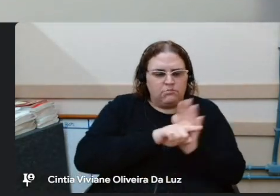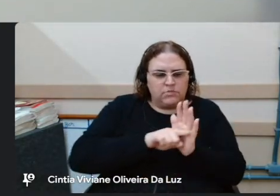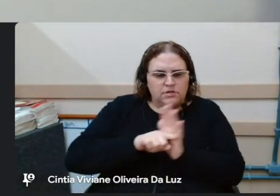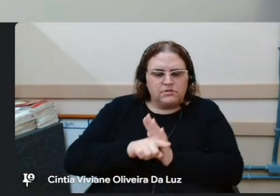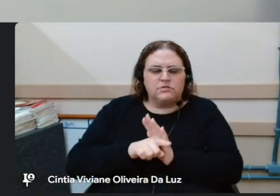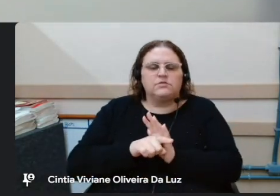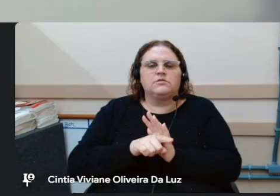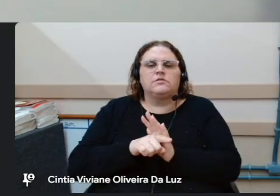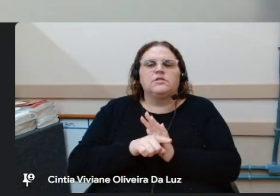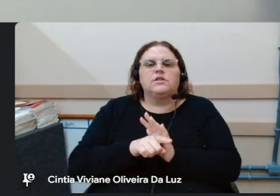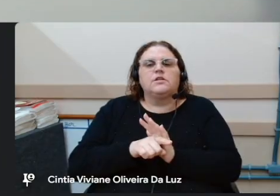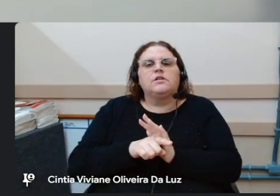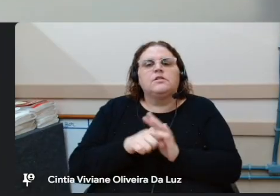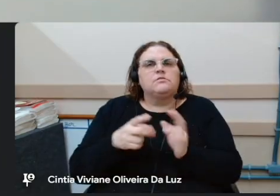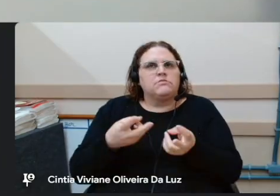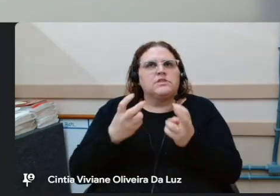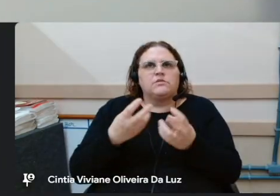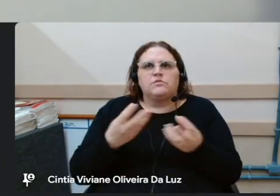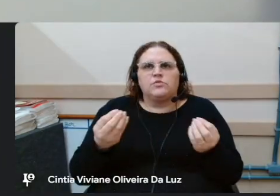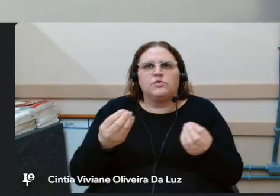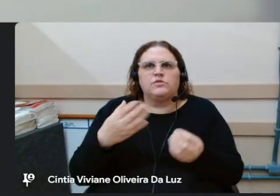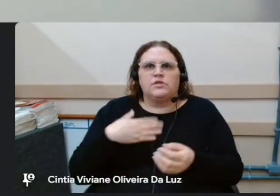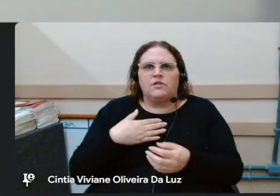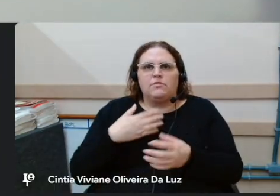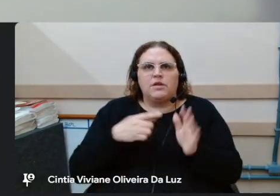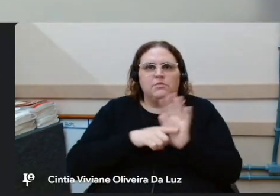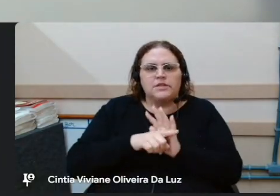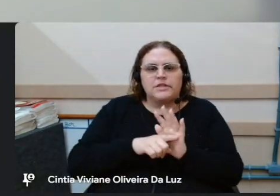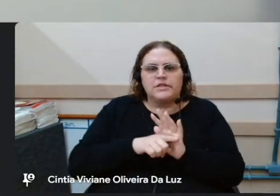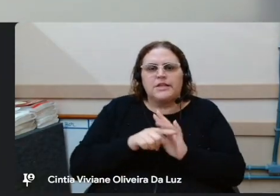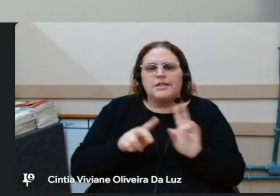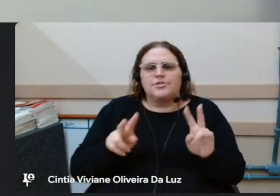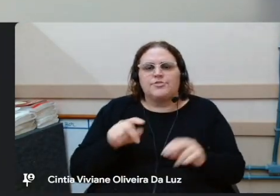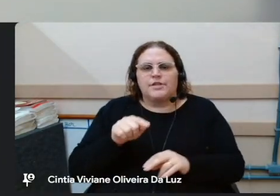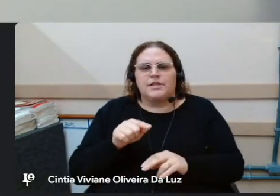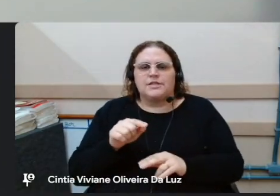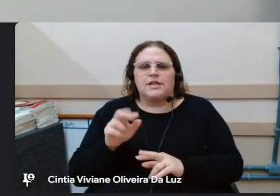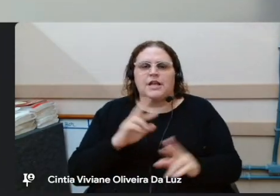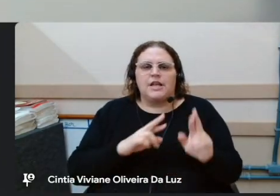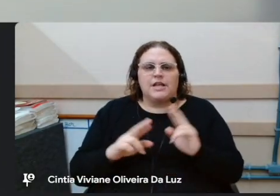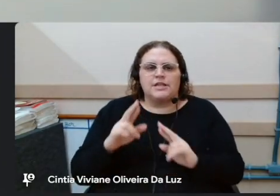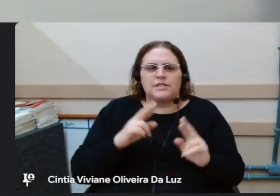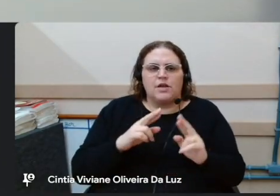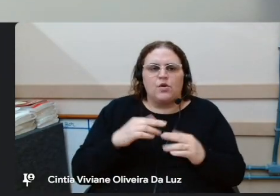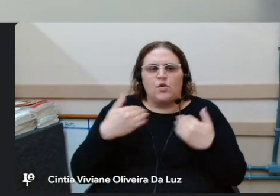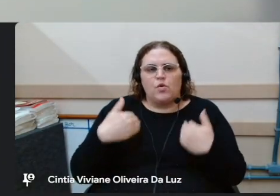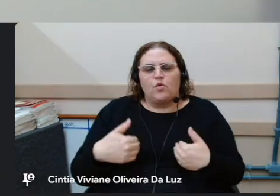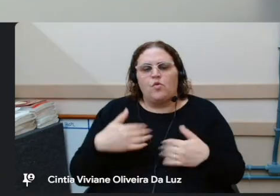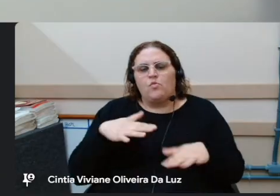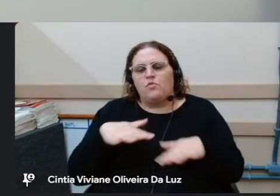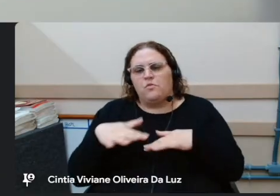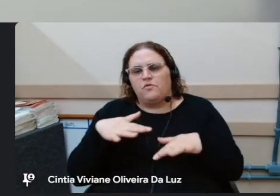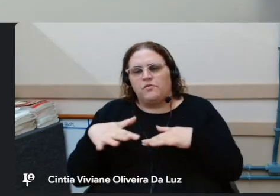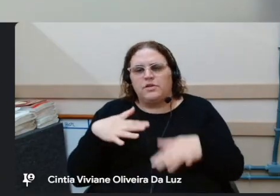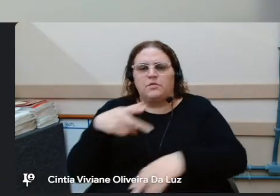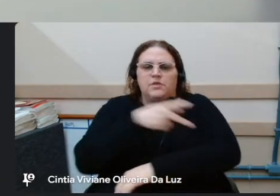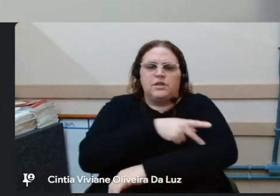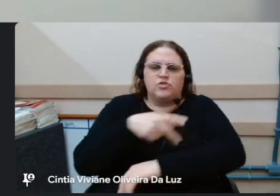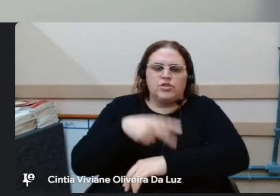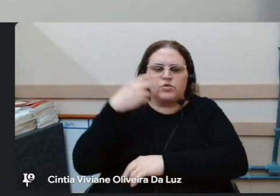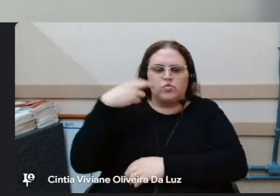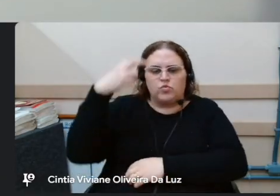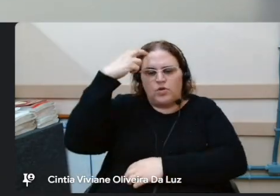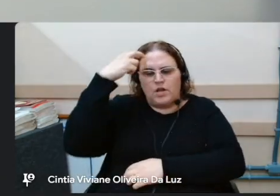escola fiz a pesquisa e e se deflagrou muito na minha pesquisa essa questão eh da relação entre o corpo